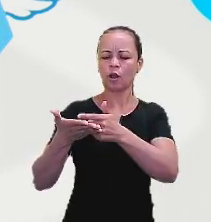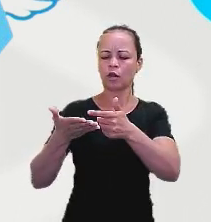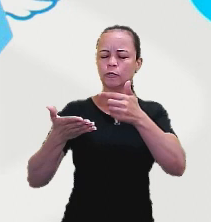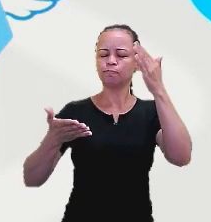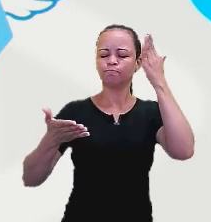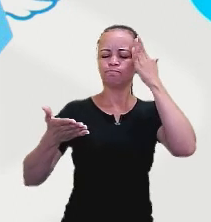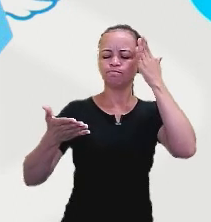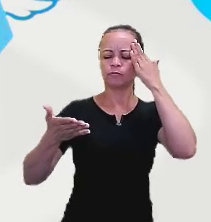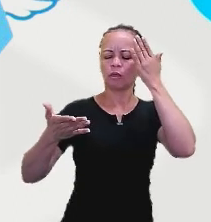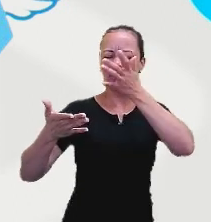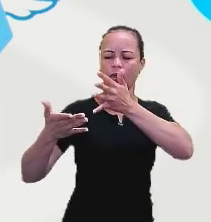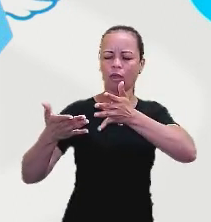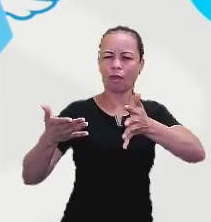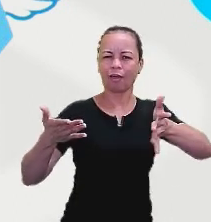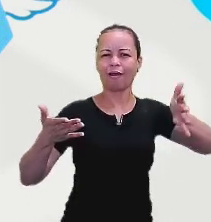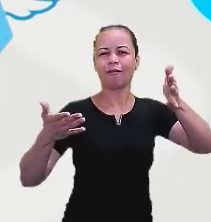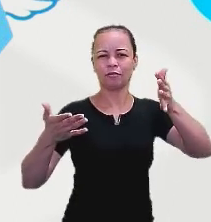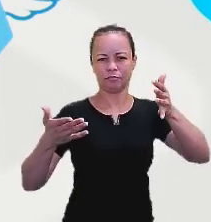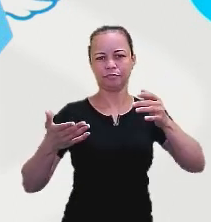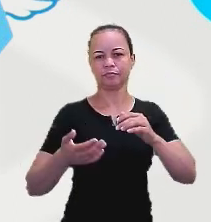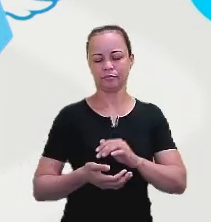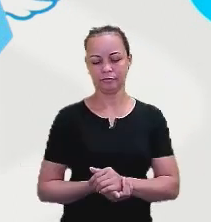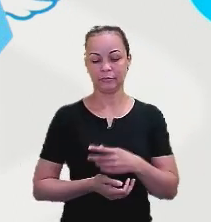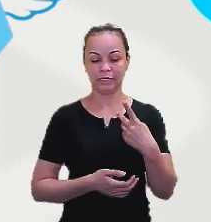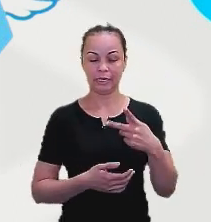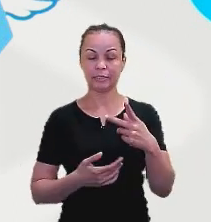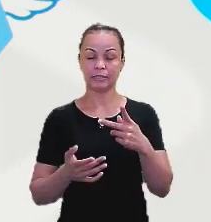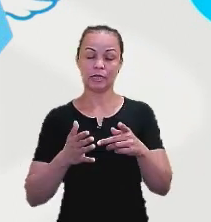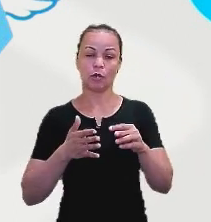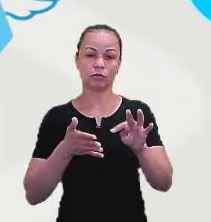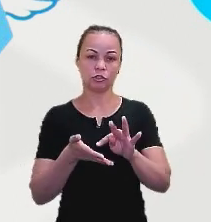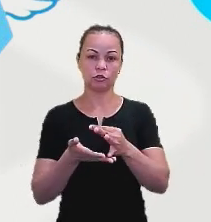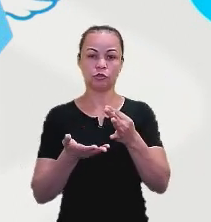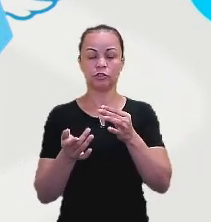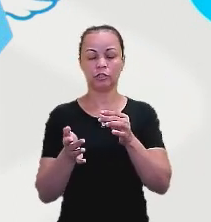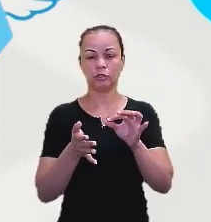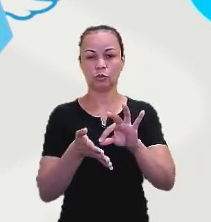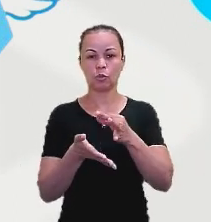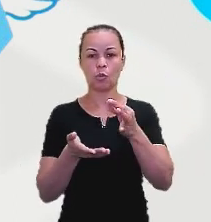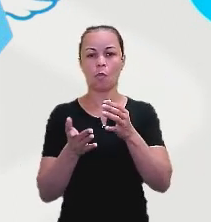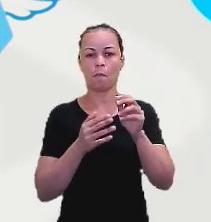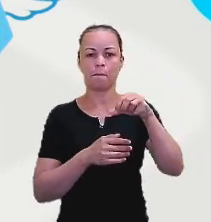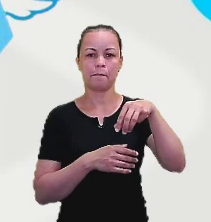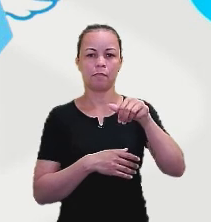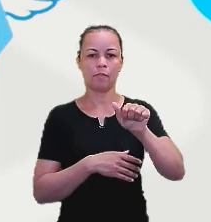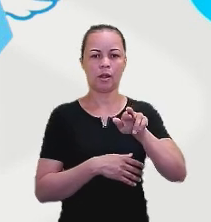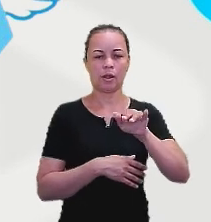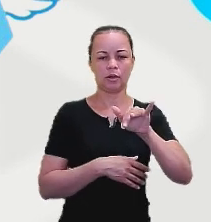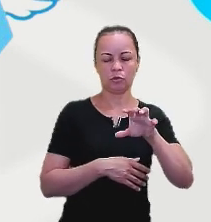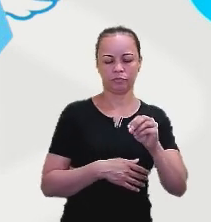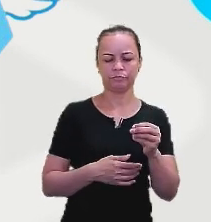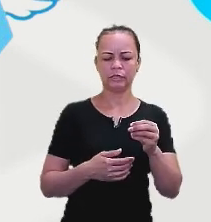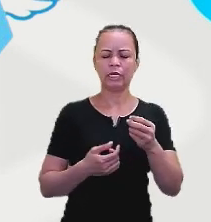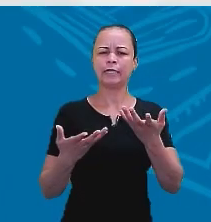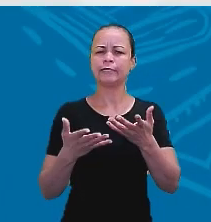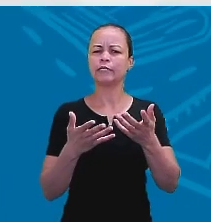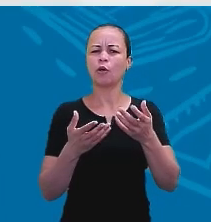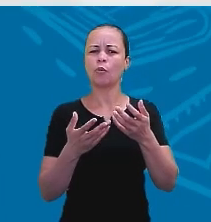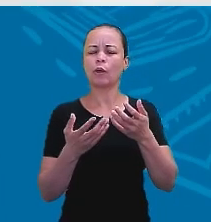livro que leis, trechinho aí de Mário Quintana. Então, quando ele diz, né, os poemas são pássaros,